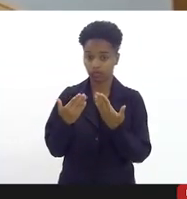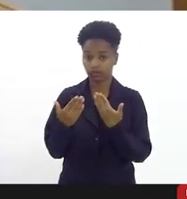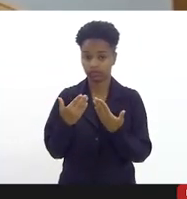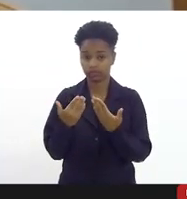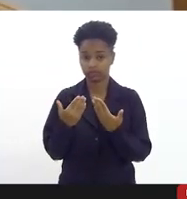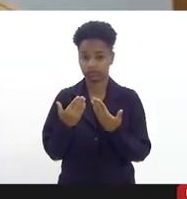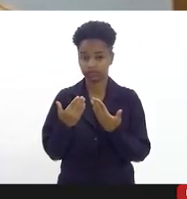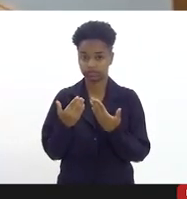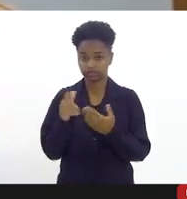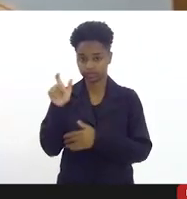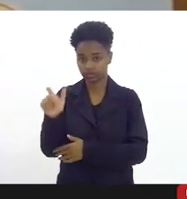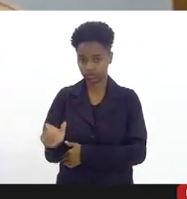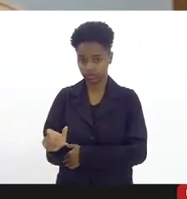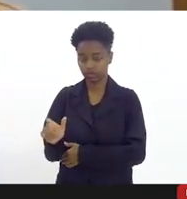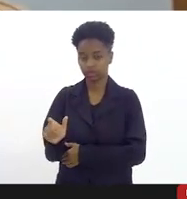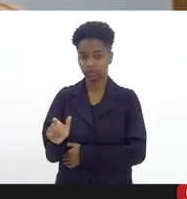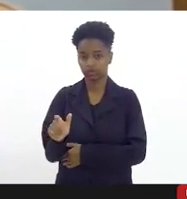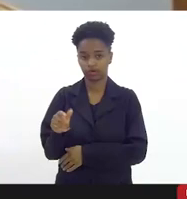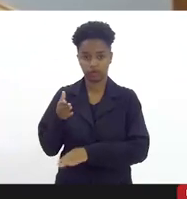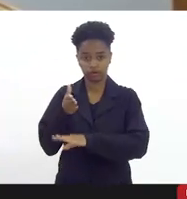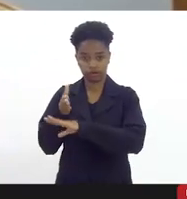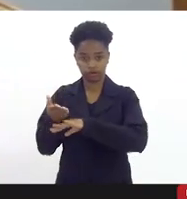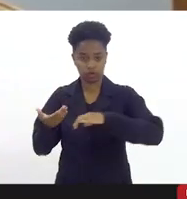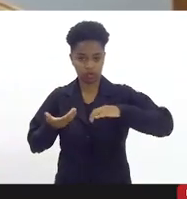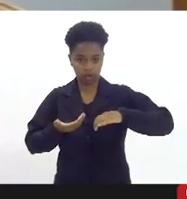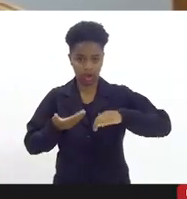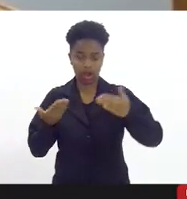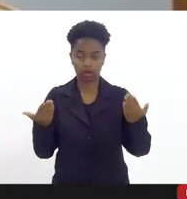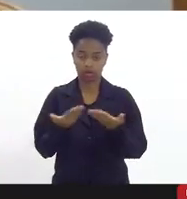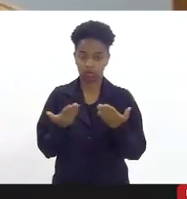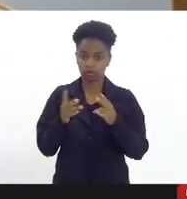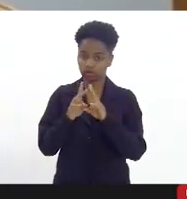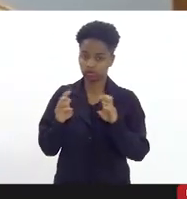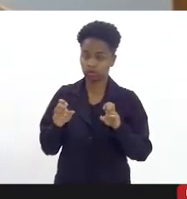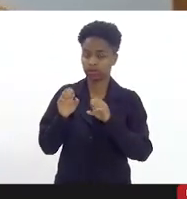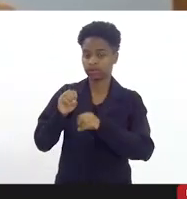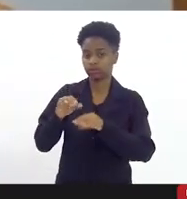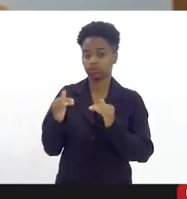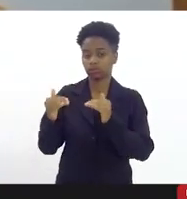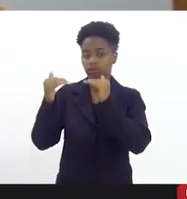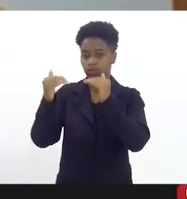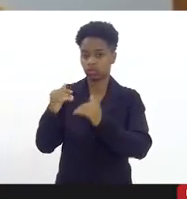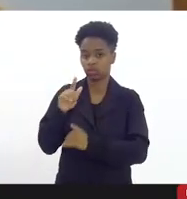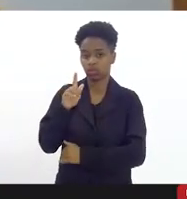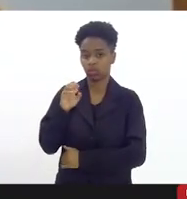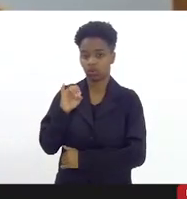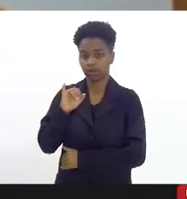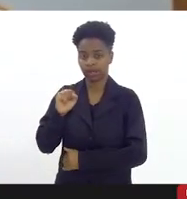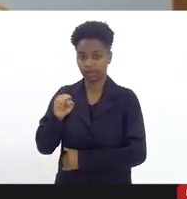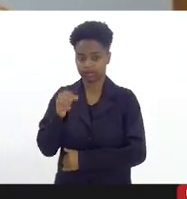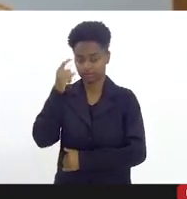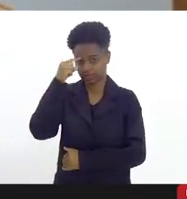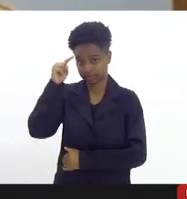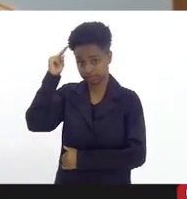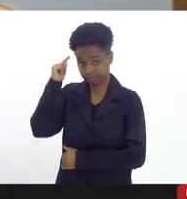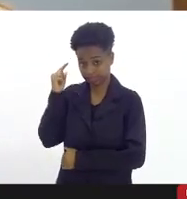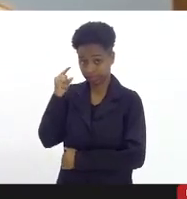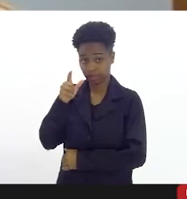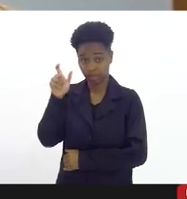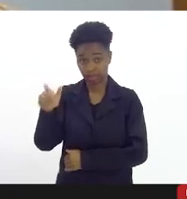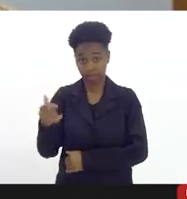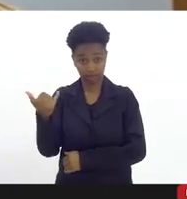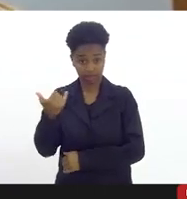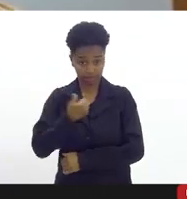uma pessoa que estava no Congresso agora do ensino superior em Goiás a semana passada ele disse que